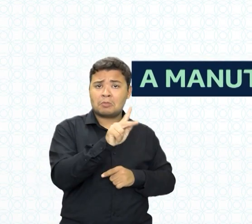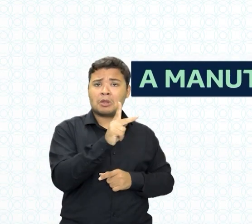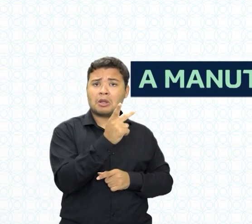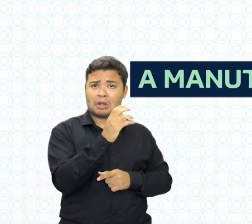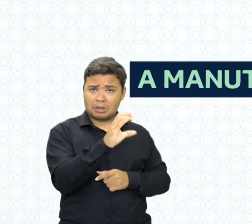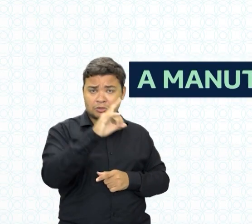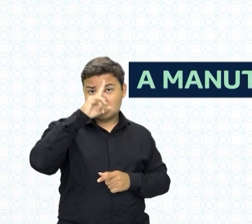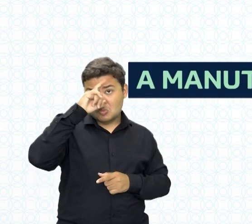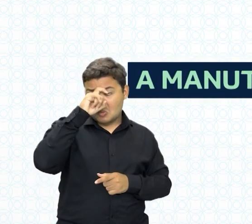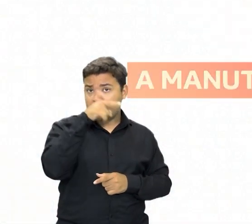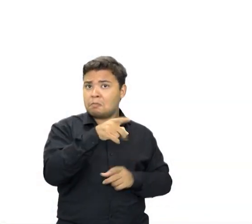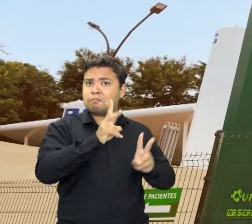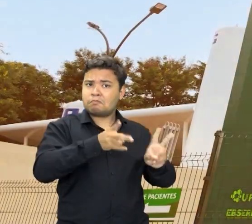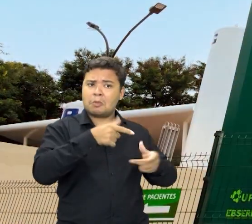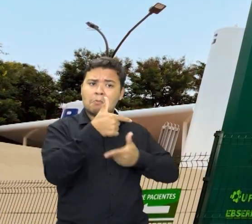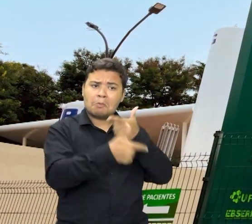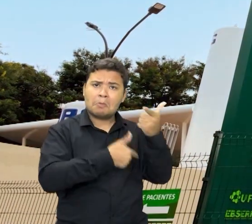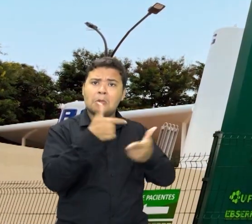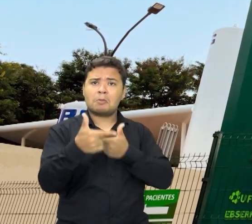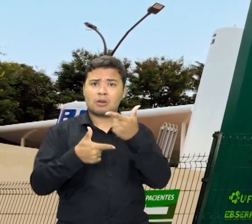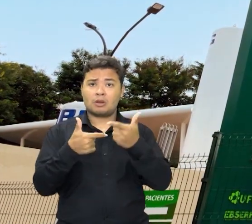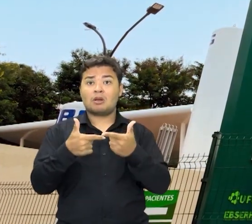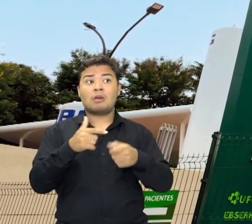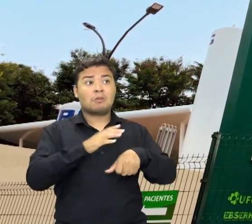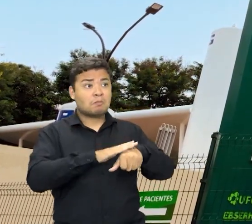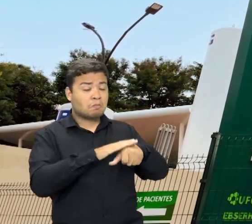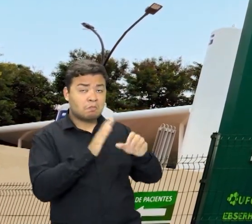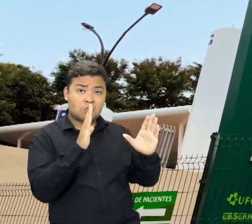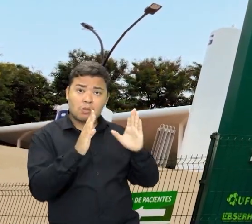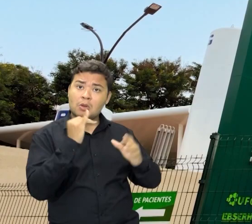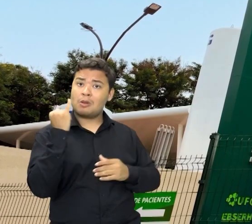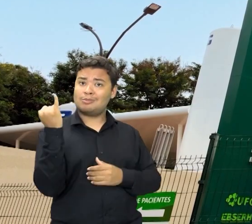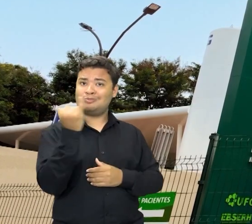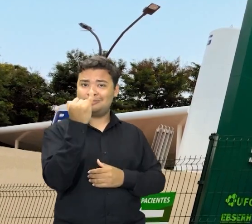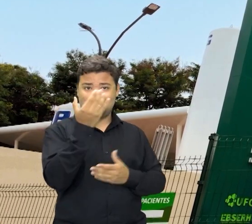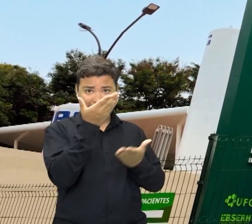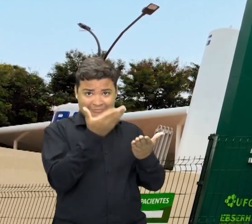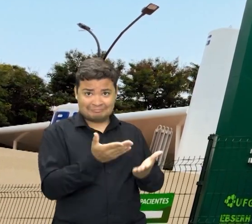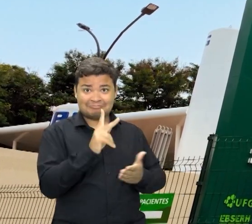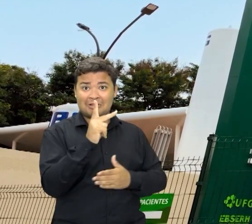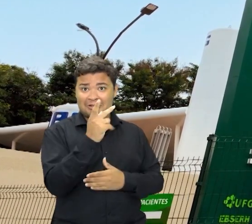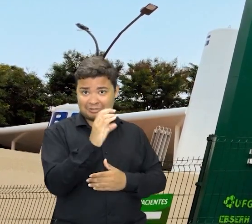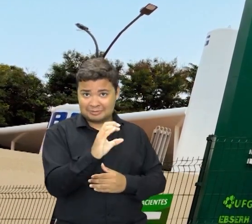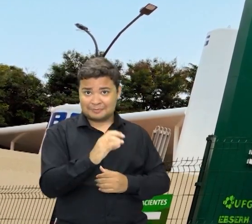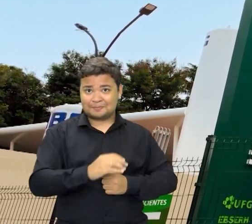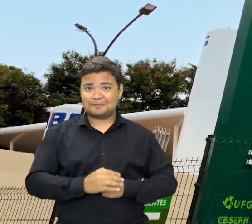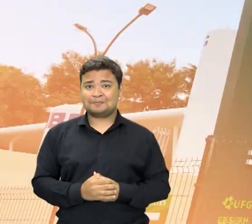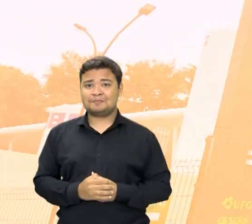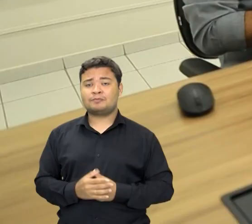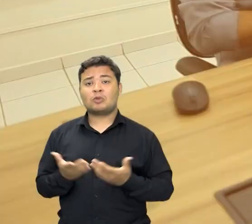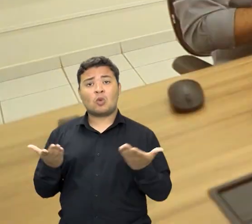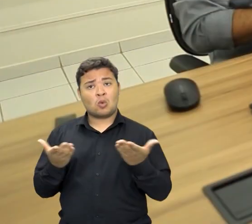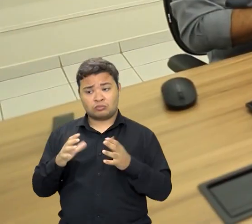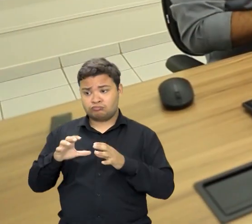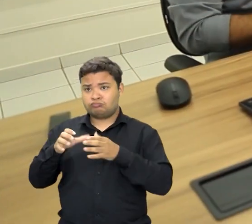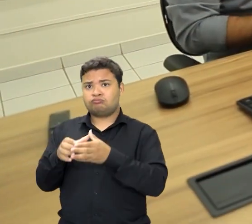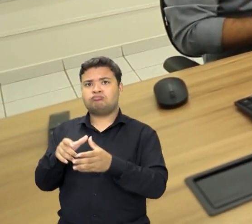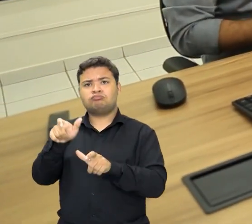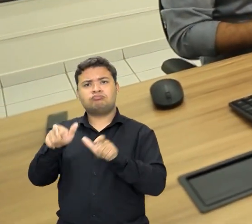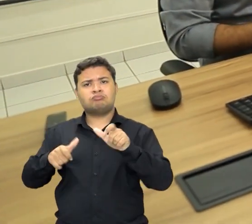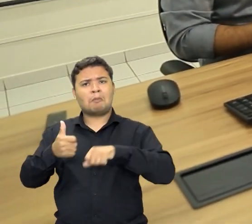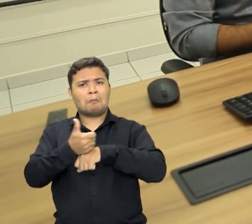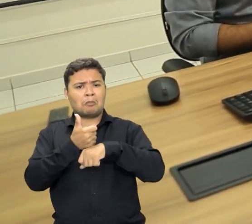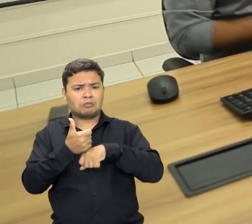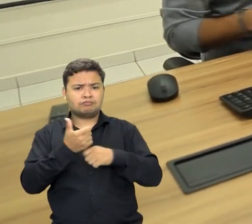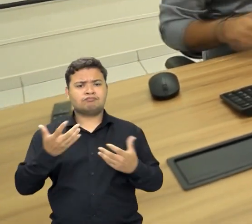A Fundação de Apoio ao Hospital das Clínicas, Fundac, desenvolve desde 1998 um trabalho de